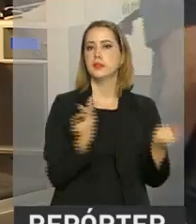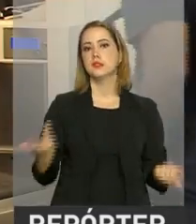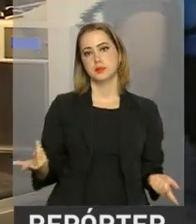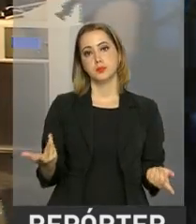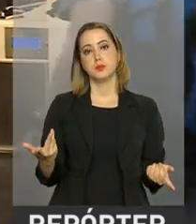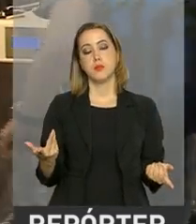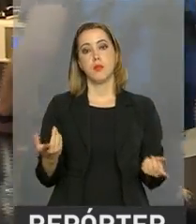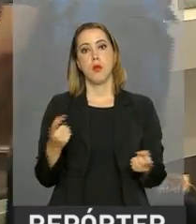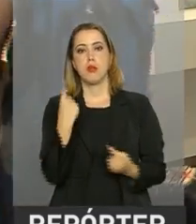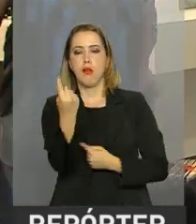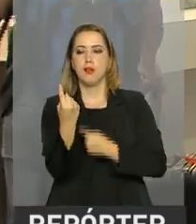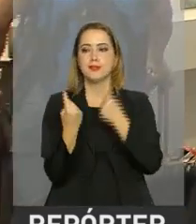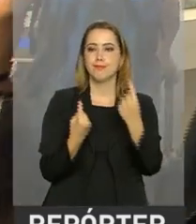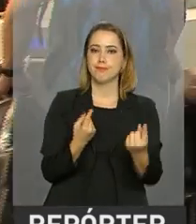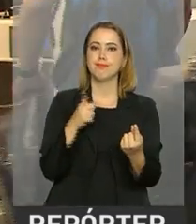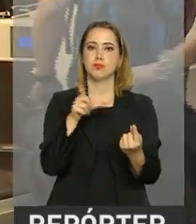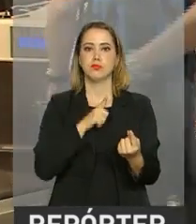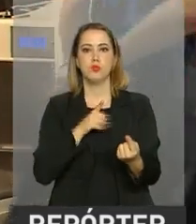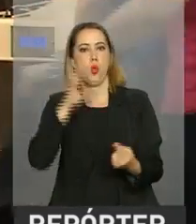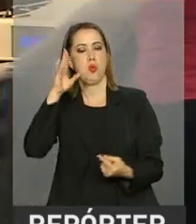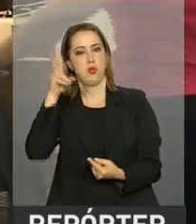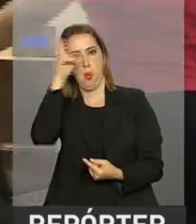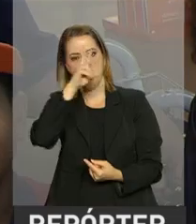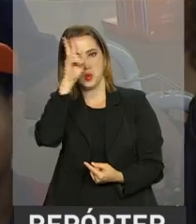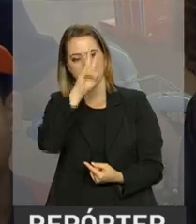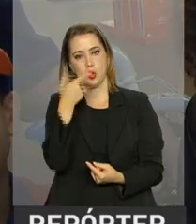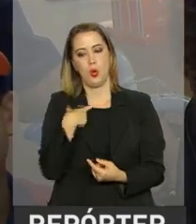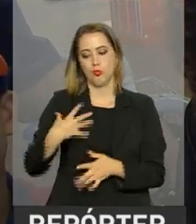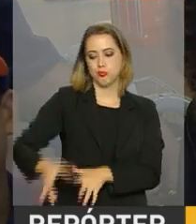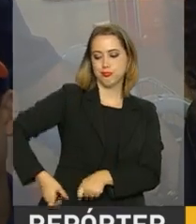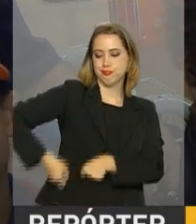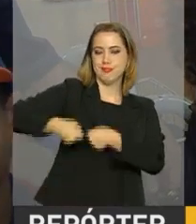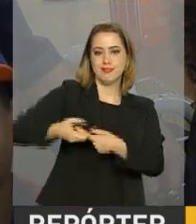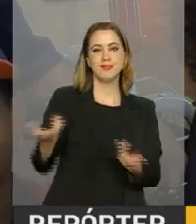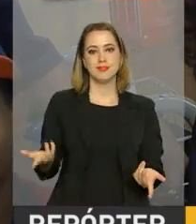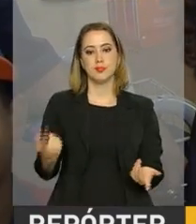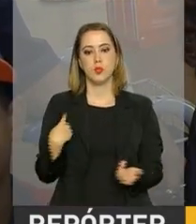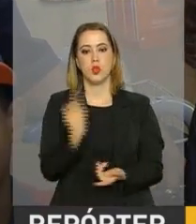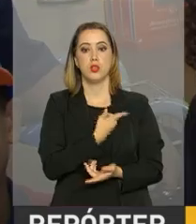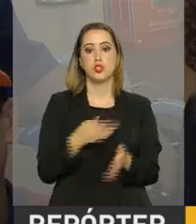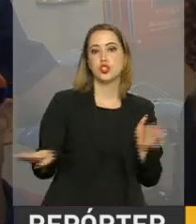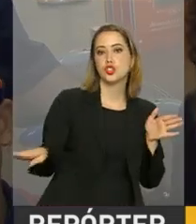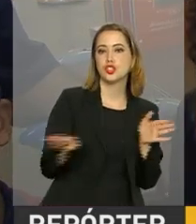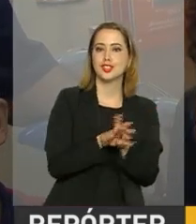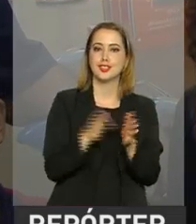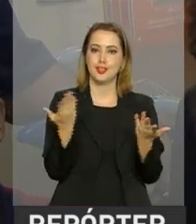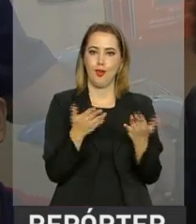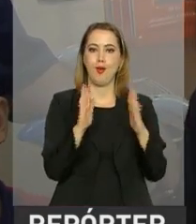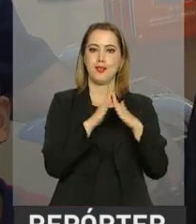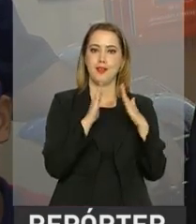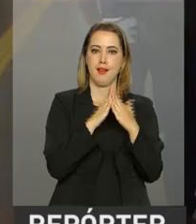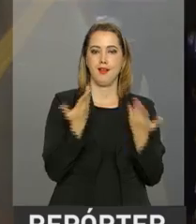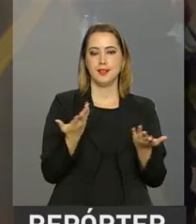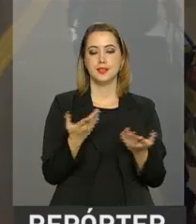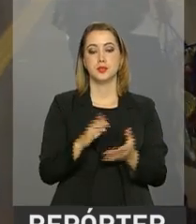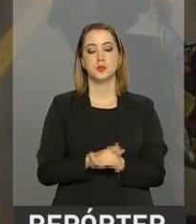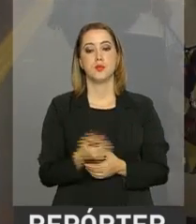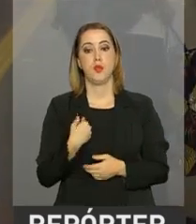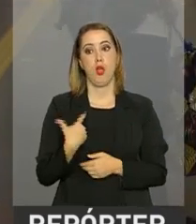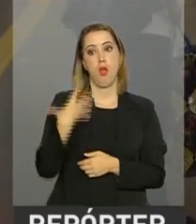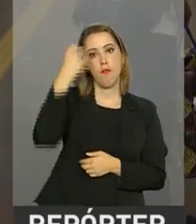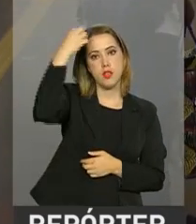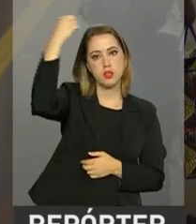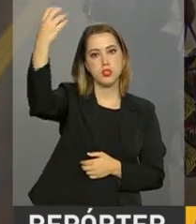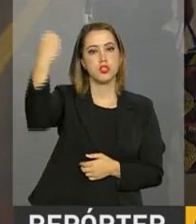momento e cada uma delas com uma história na bagagem nós acabamos de chegar de férias a gente tá voltando paraa casa para passar Natal e ano novo tô indo para